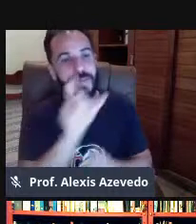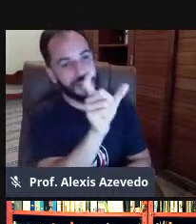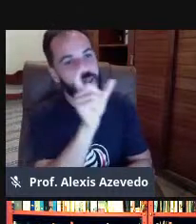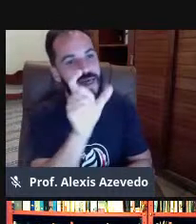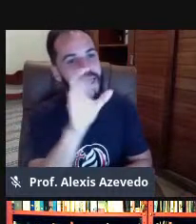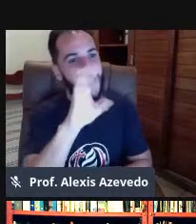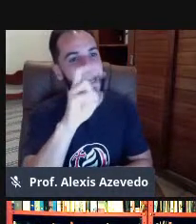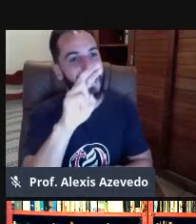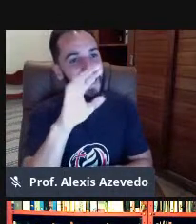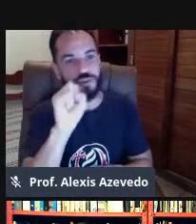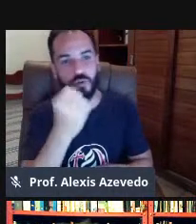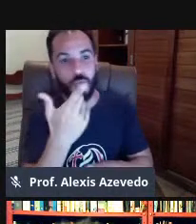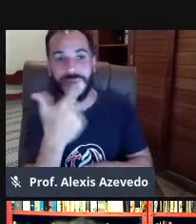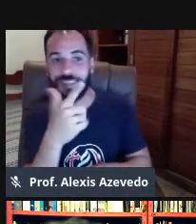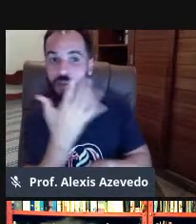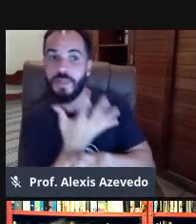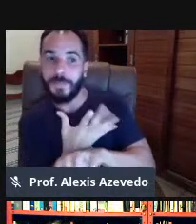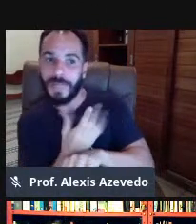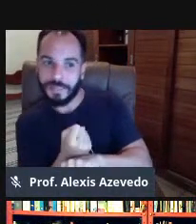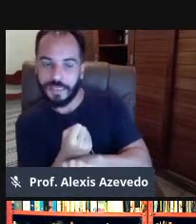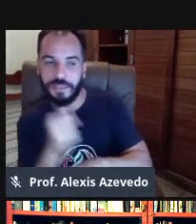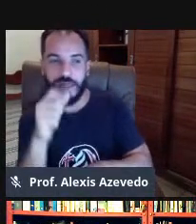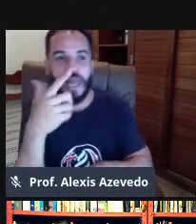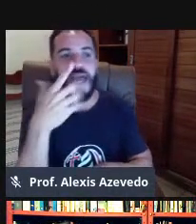professor nem acompanha, na verdade.